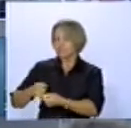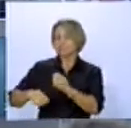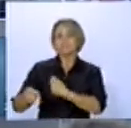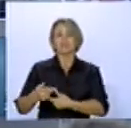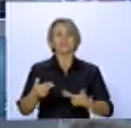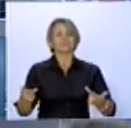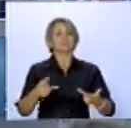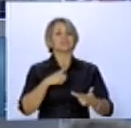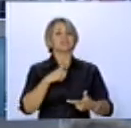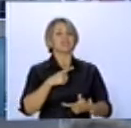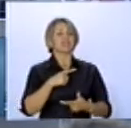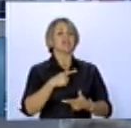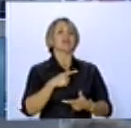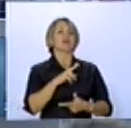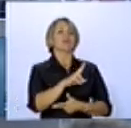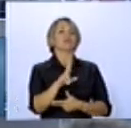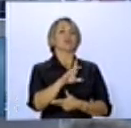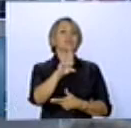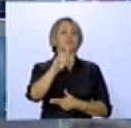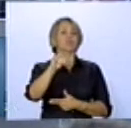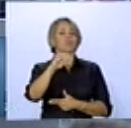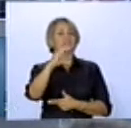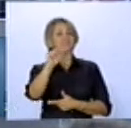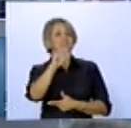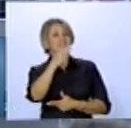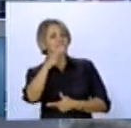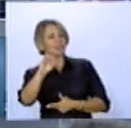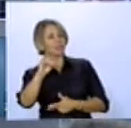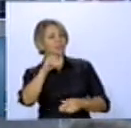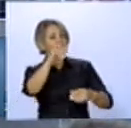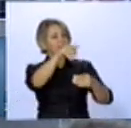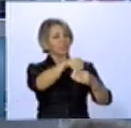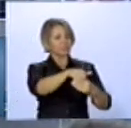doação para campanha e isto